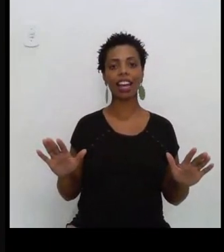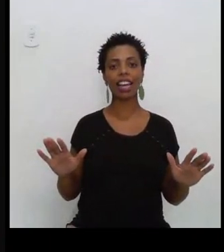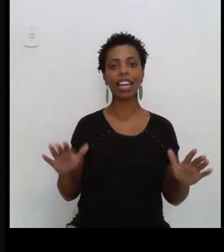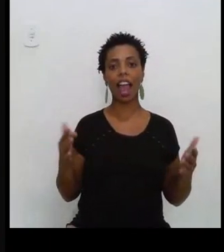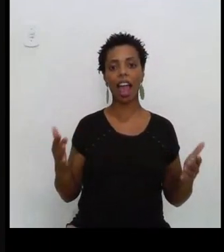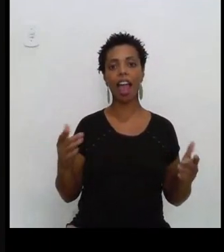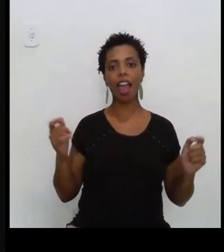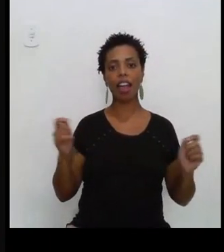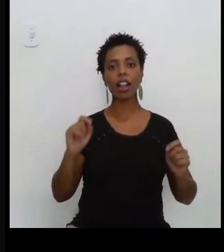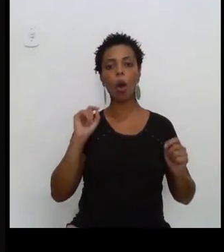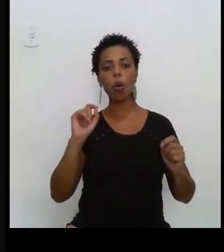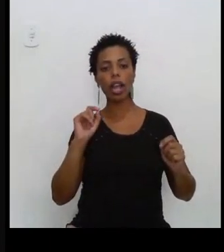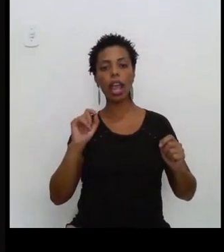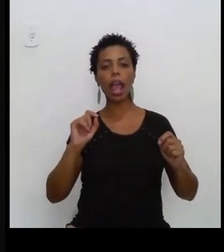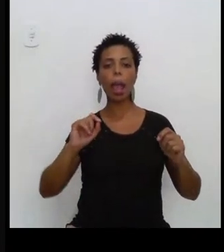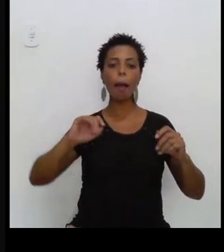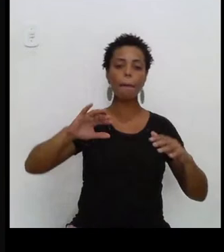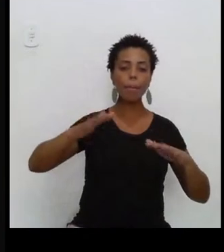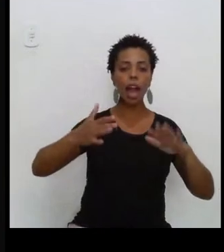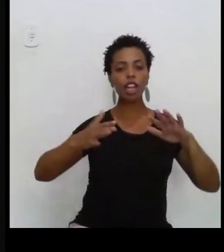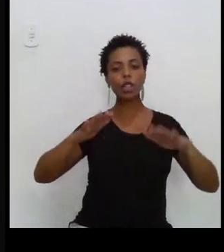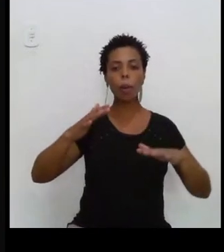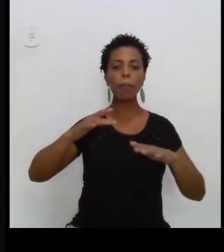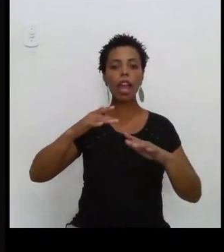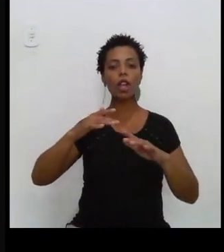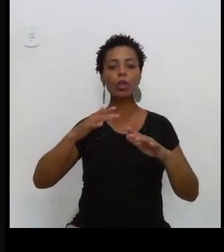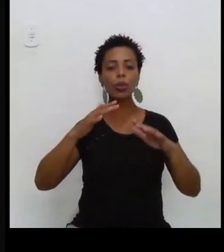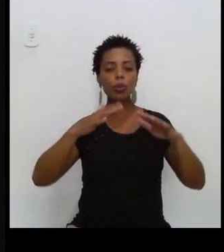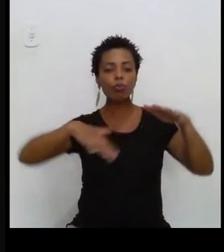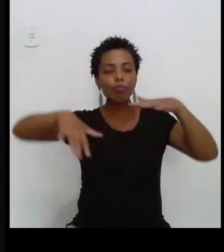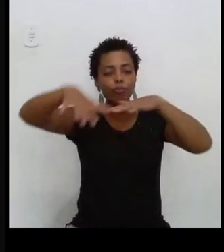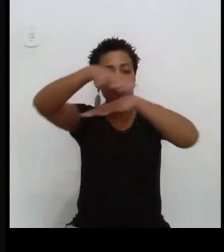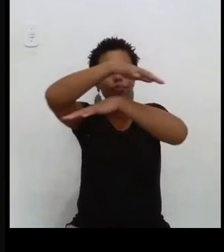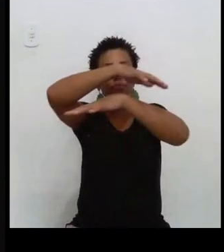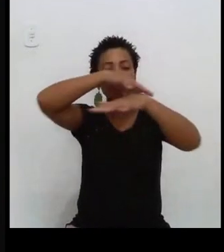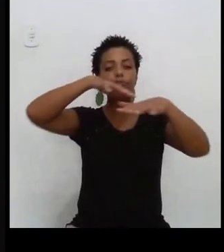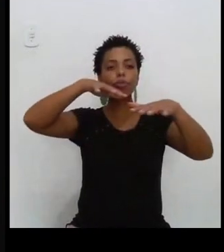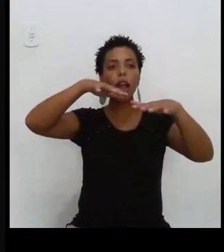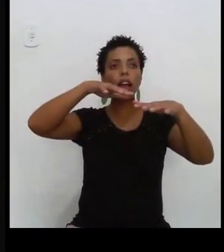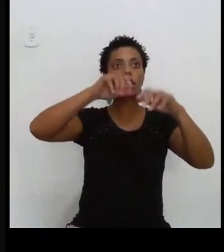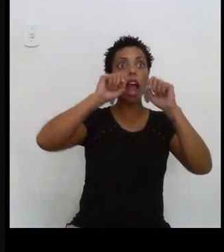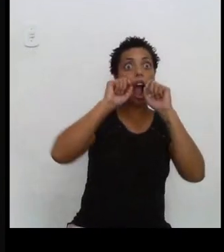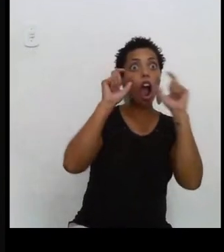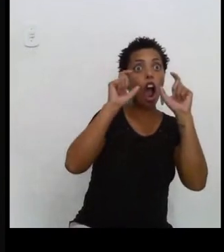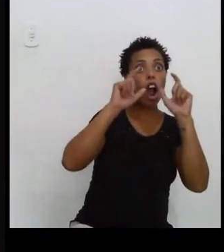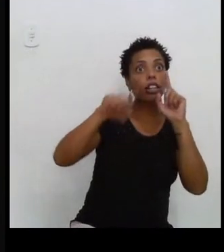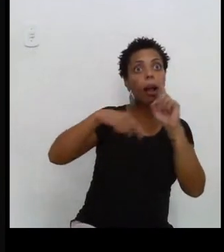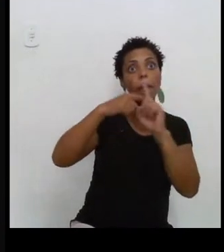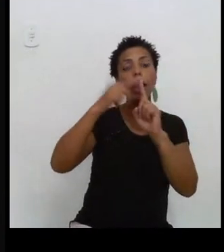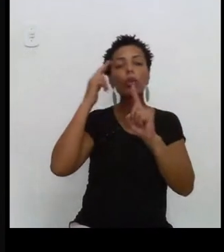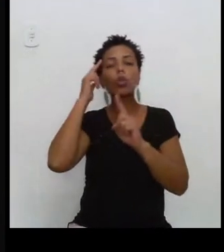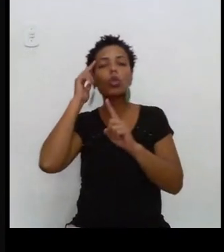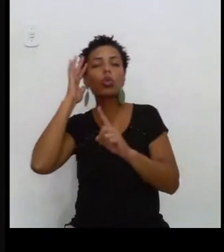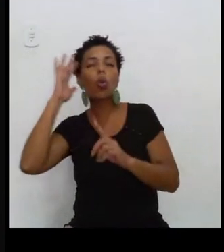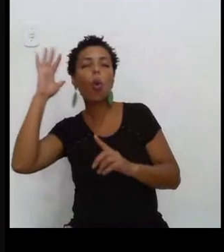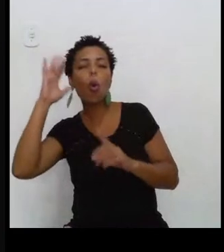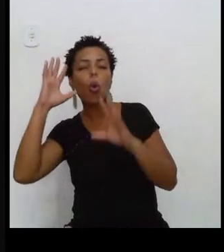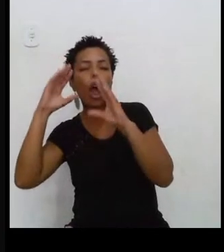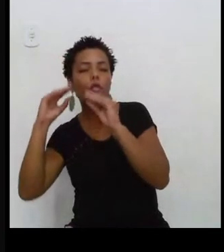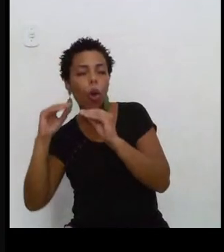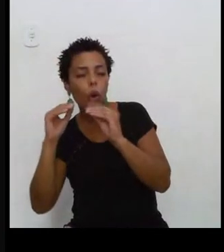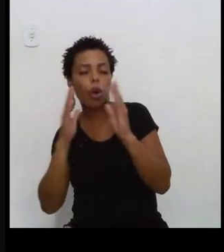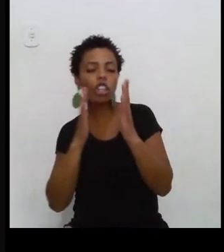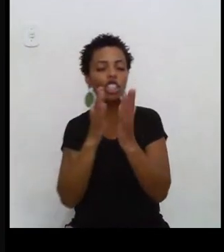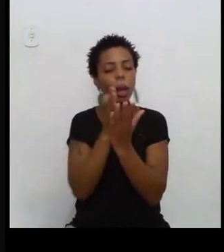eu vou ver many years can call on Skype experimental ainda caixa Sebastião sete inscrição